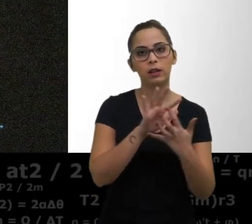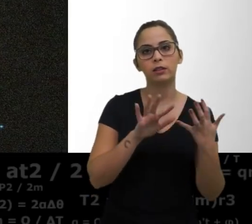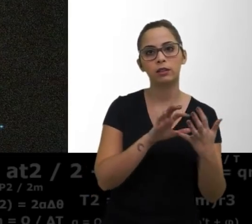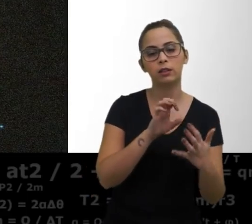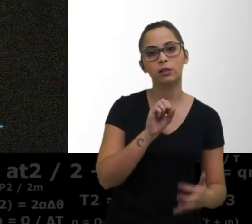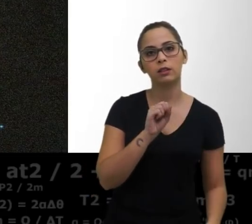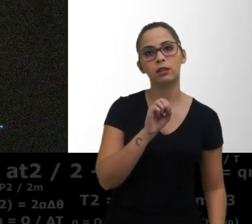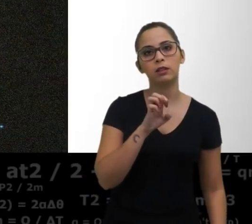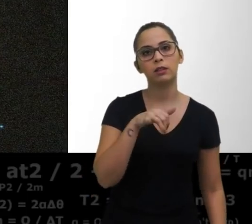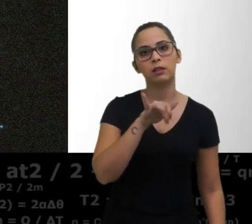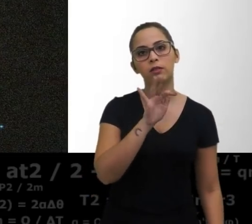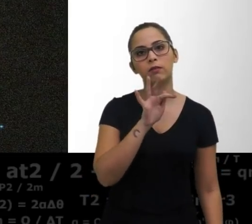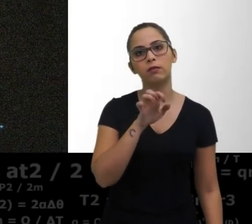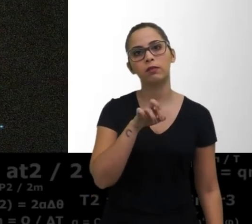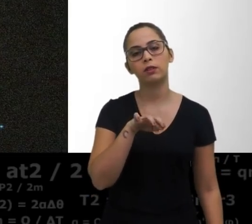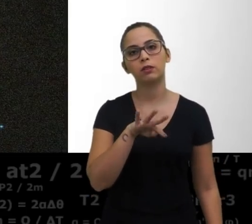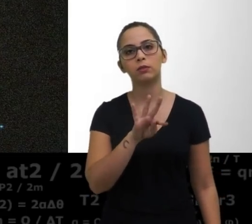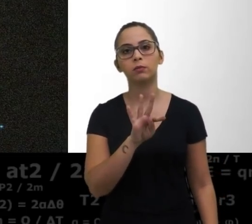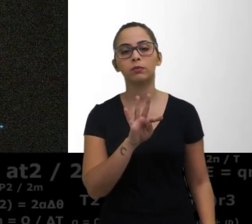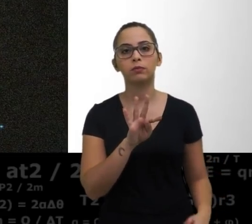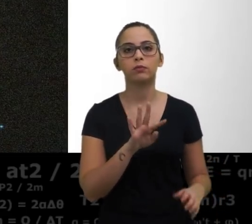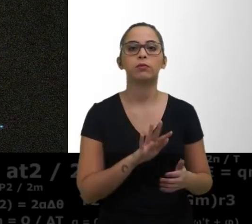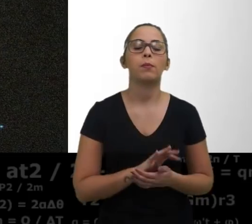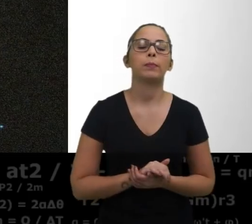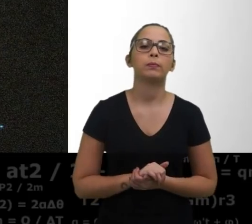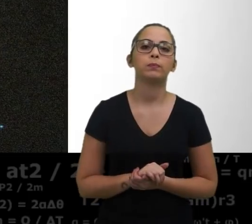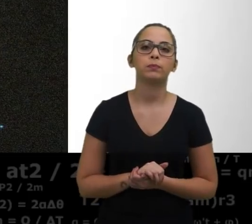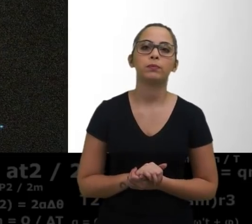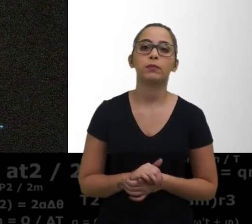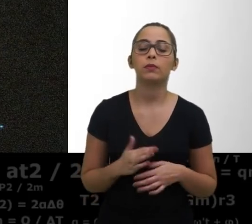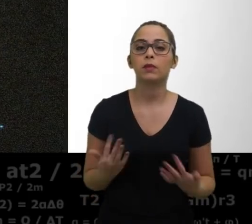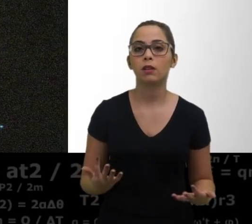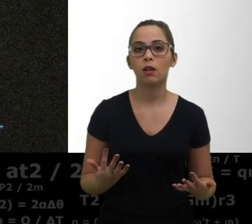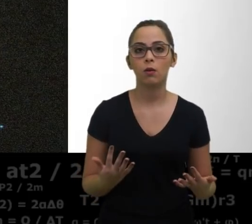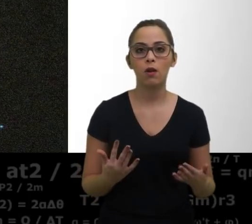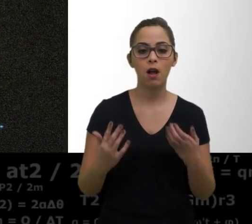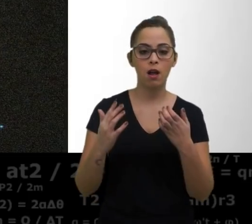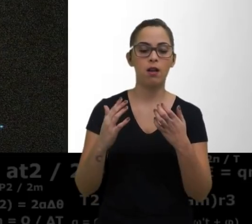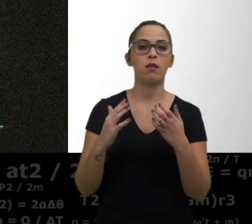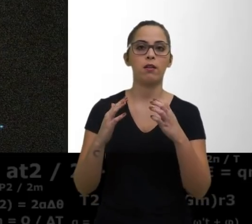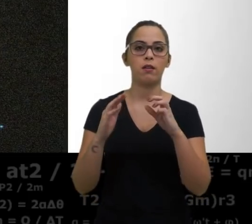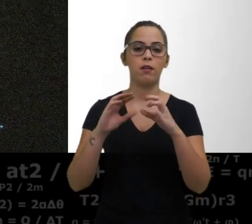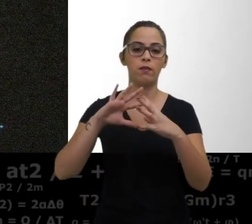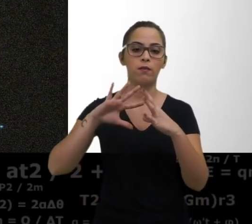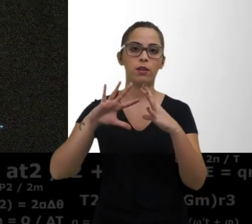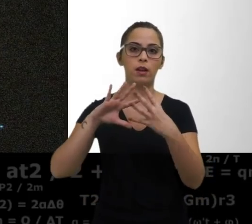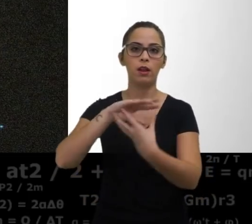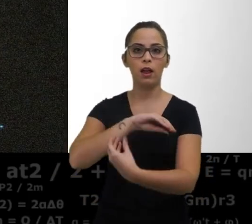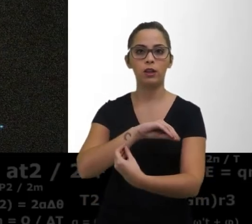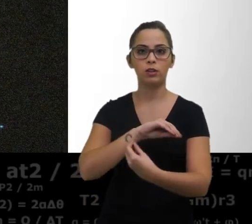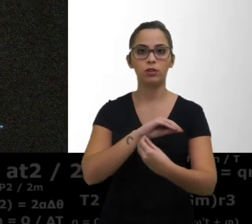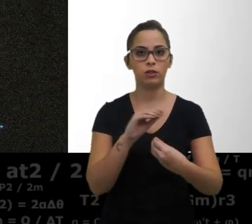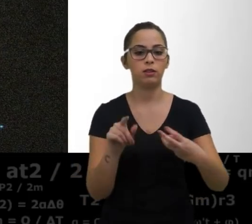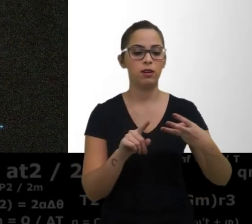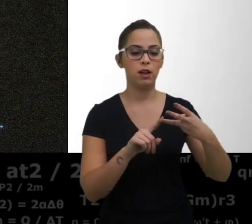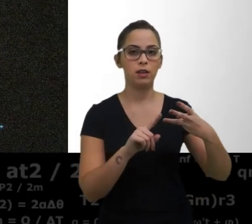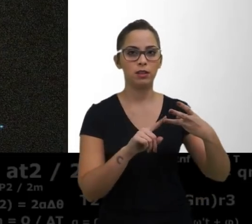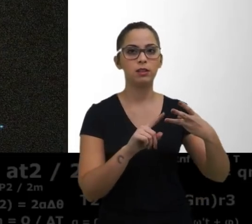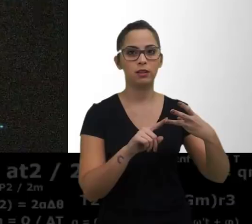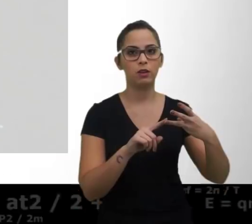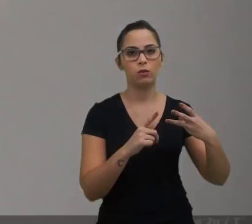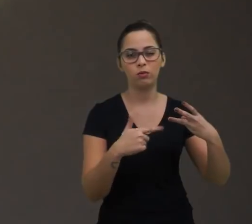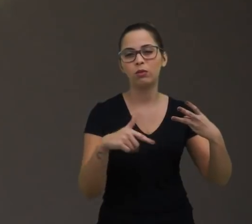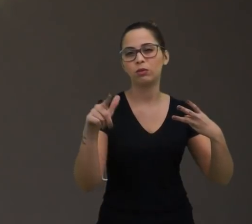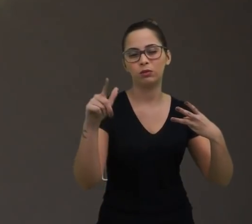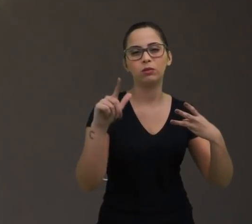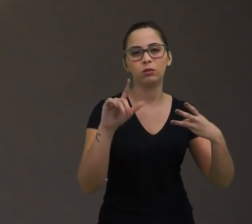quasar. Tá? E aí, aqui para mostrar para vocês o quão brilhante ele é, comparado com a galáxia onde é que esse objeto está.